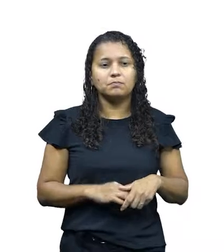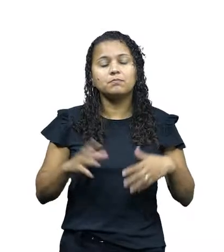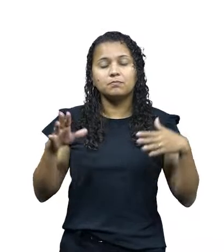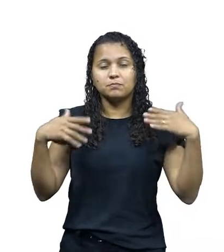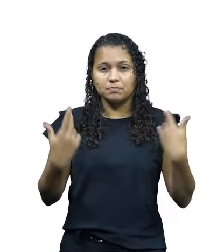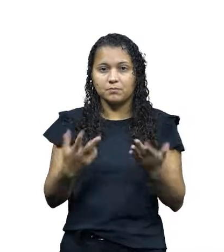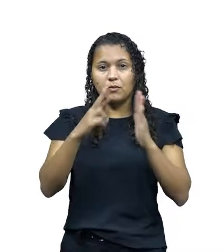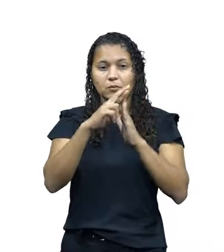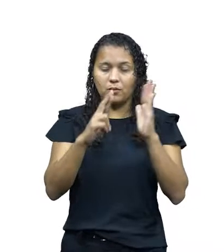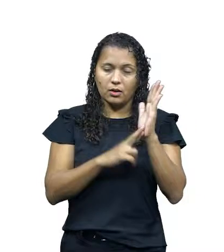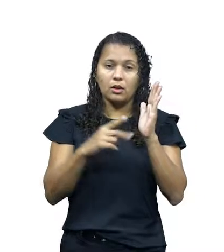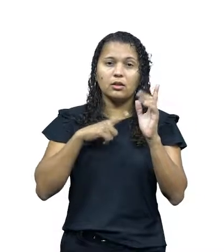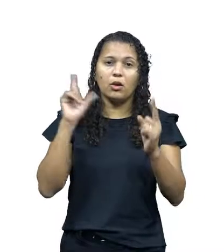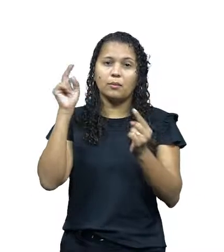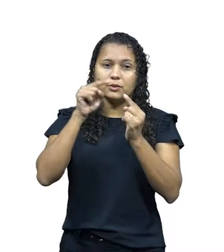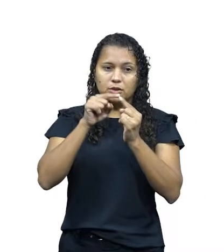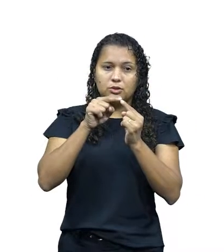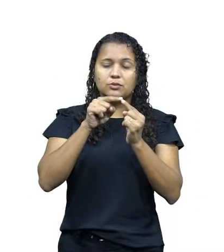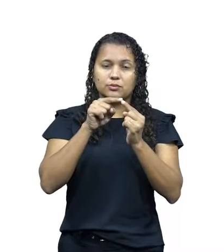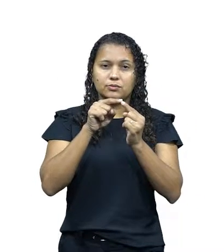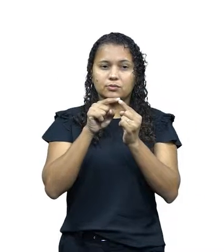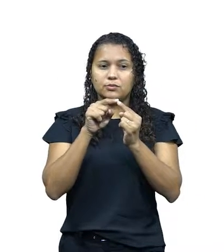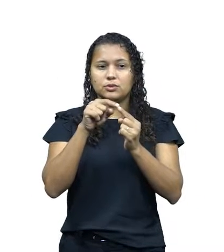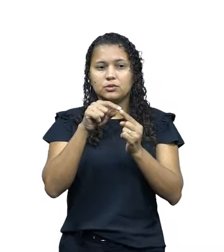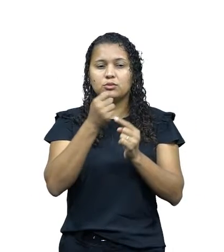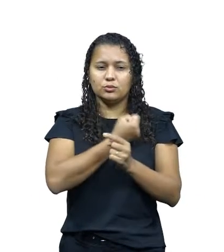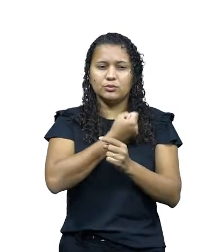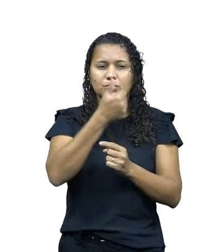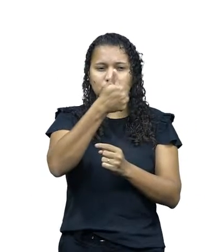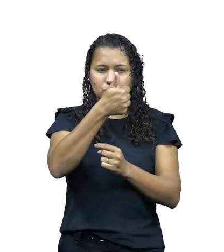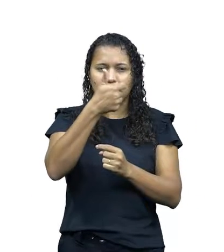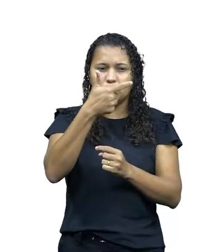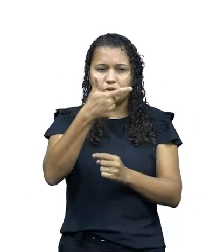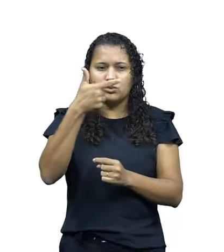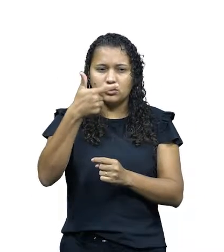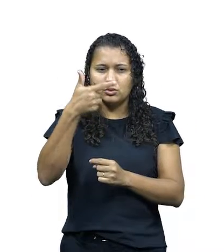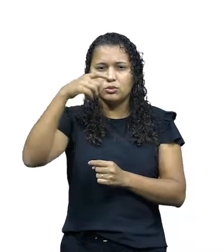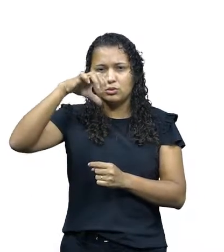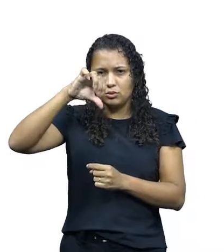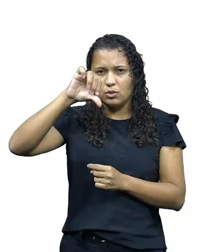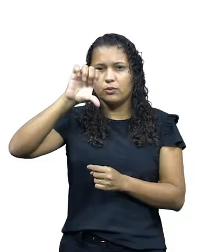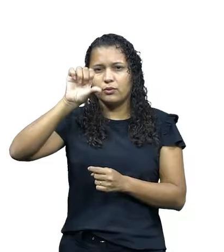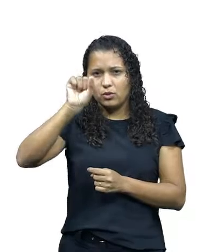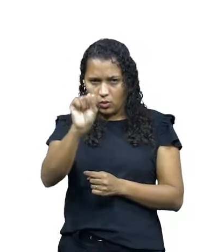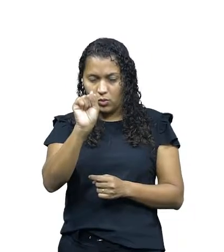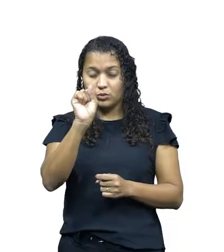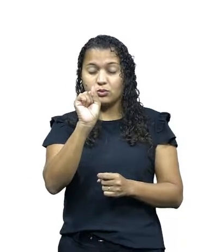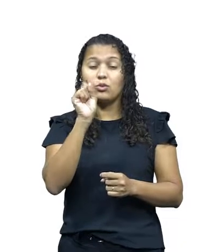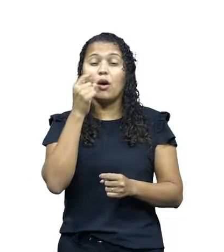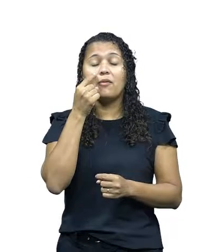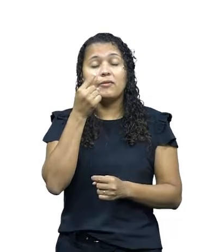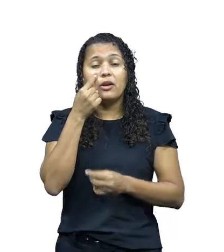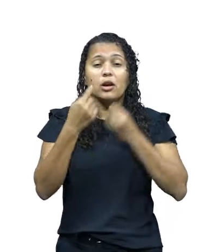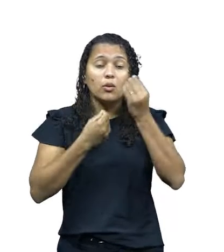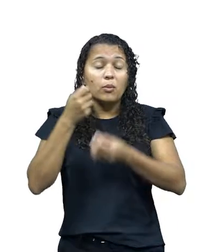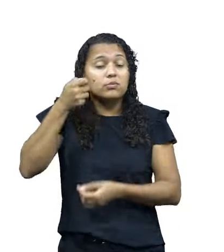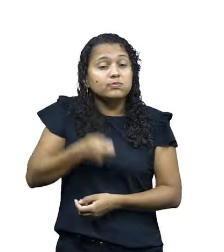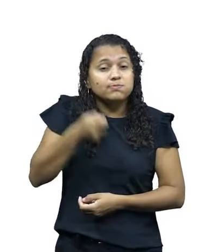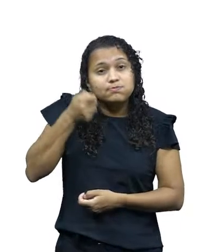E a norma, ela tem o objetivo, a norma 12298, ela tem o objetivo de fixar as